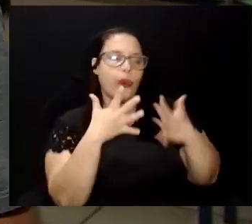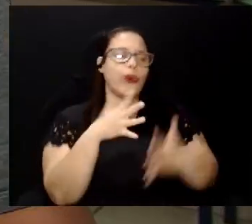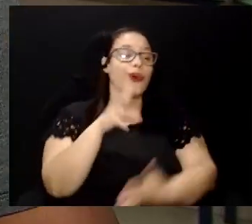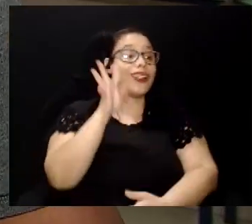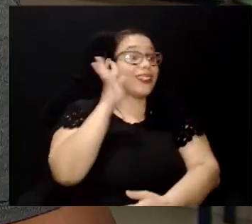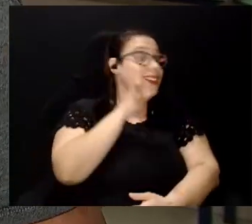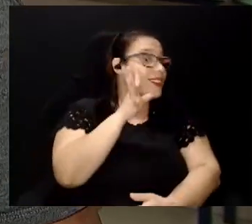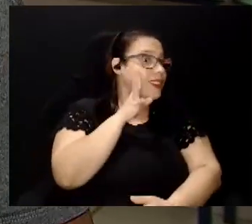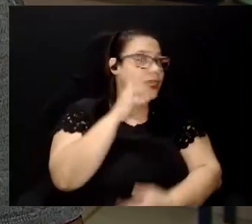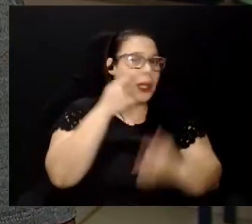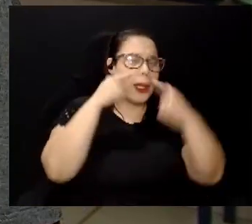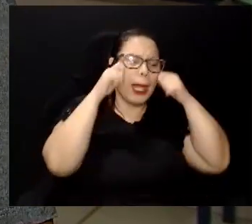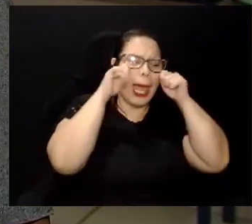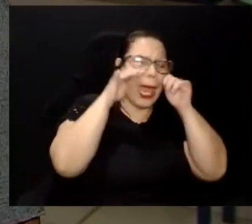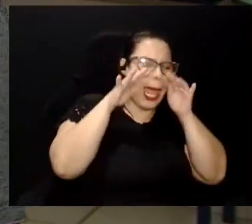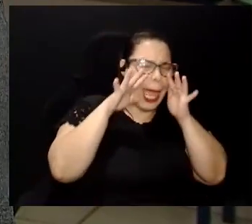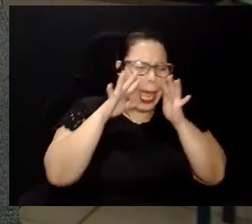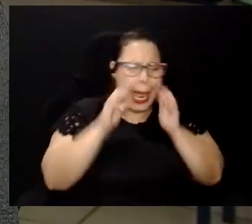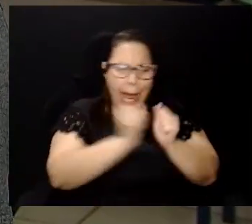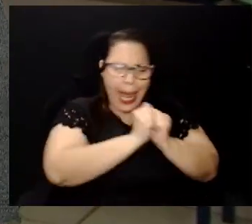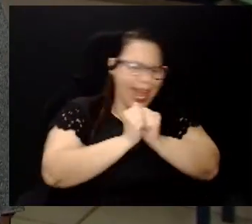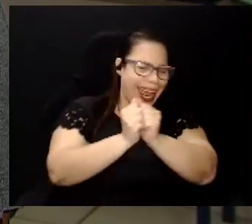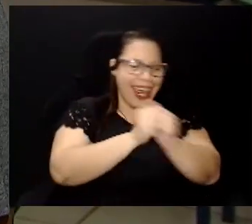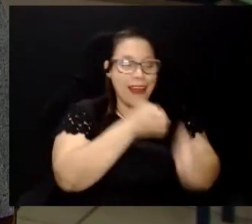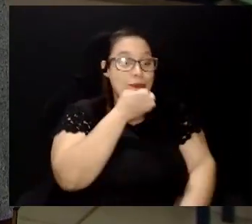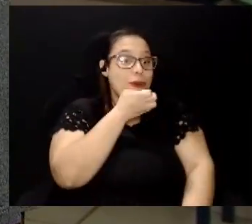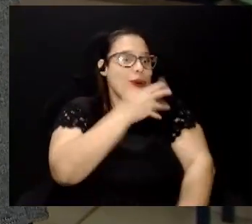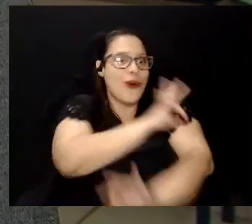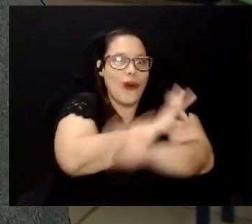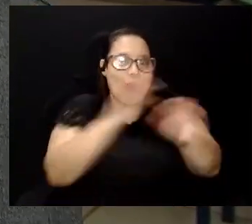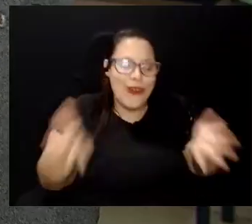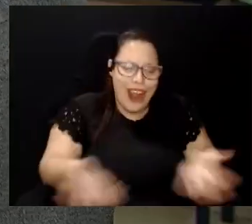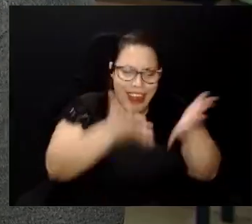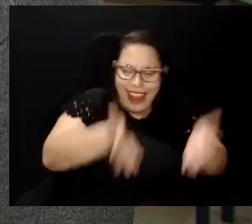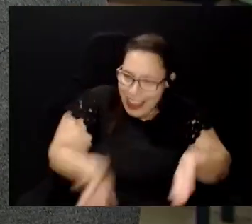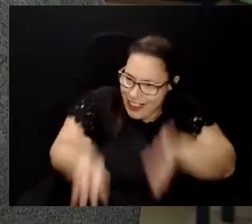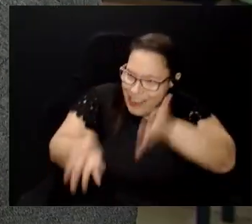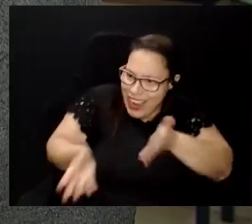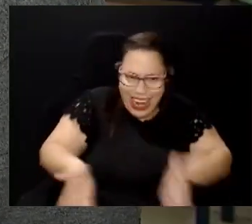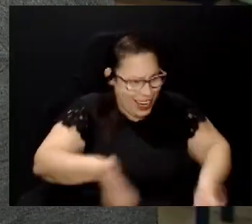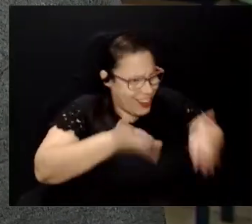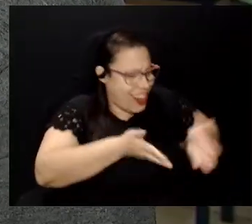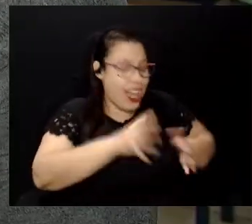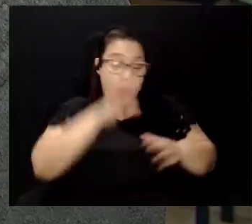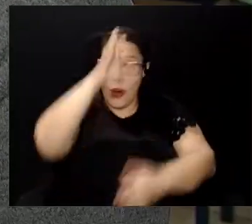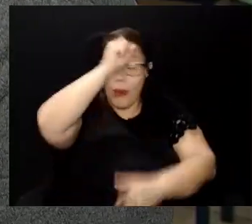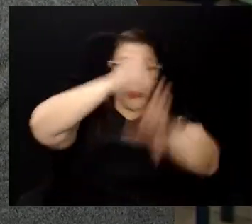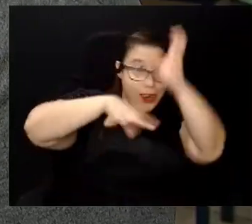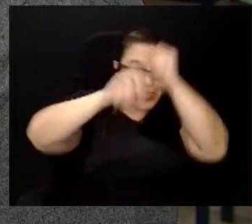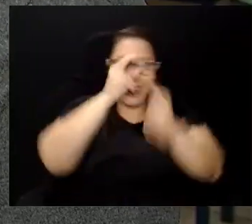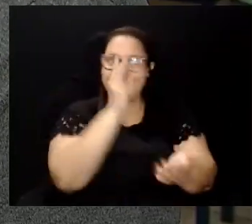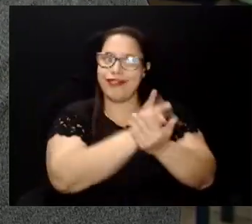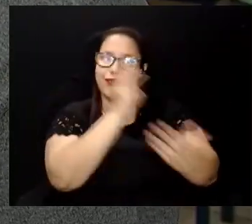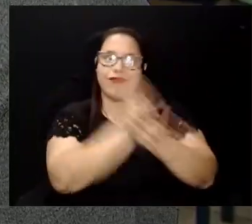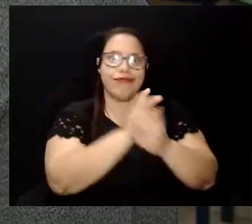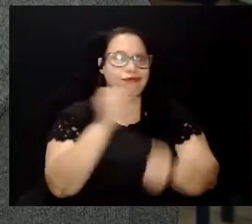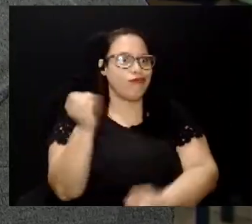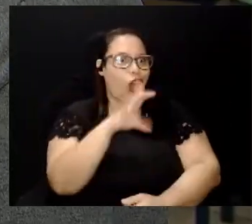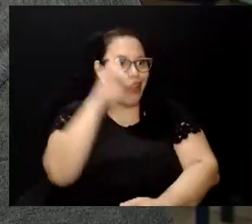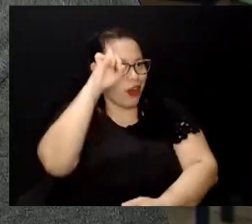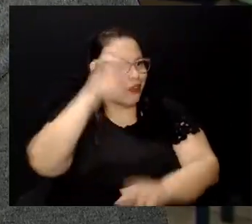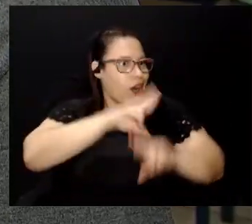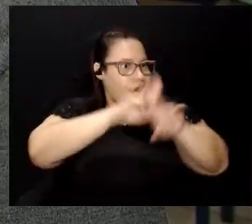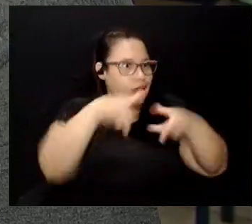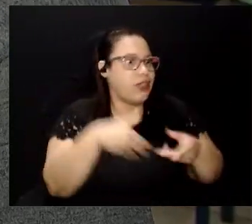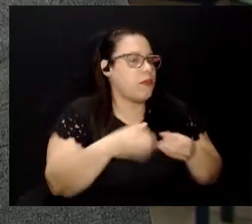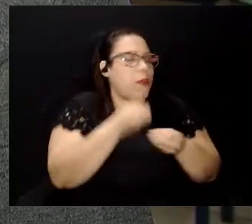aqui. É bem legal. Aí chora, junta, todo mundo, sabe? Uma anima a outra. E é um aprendizado. Cada dia a gente aprende